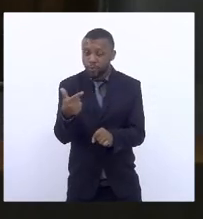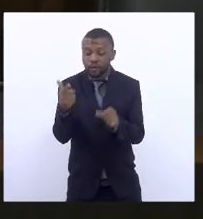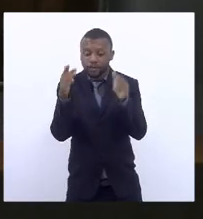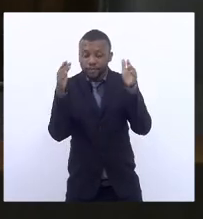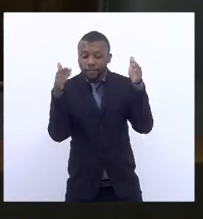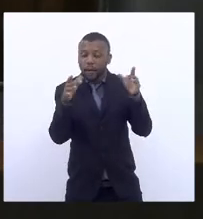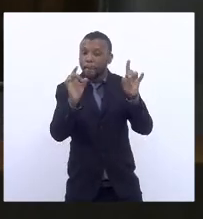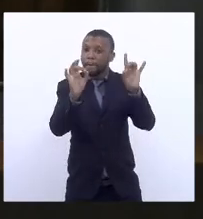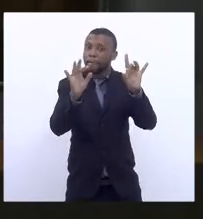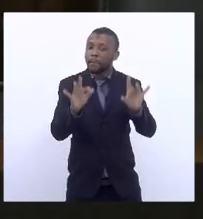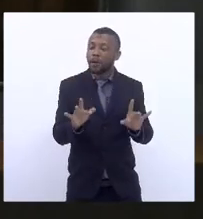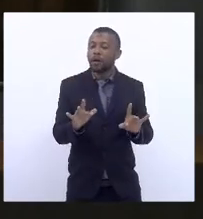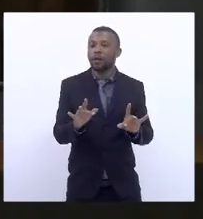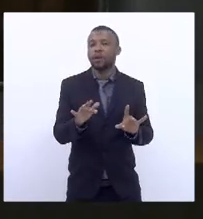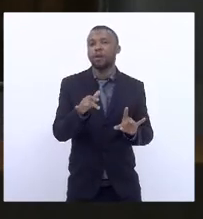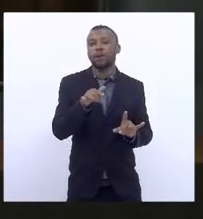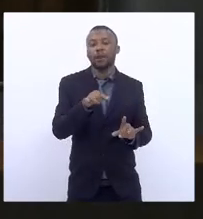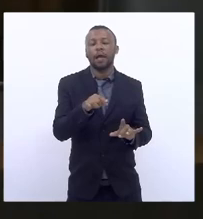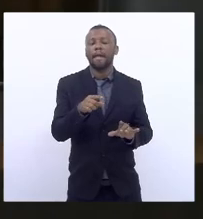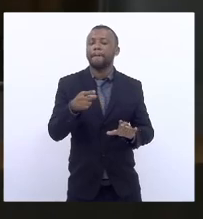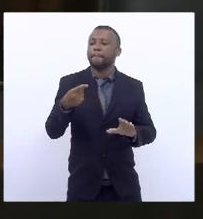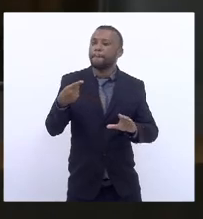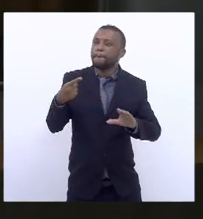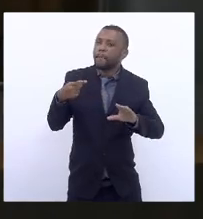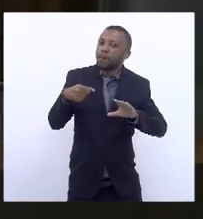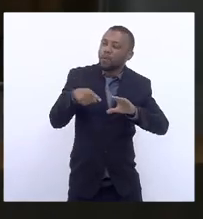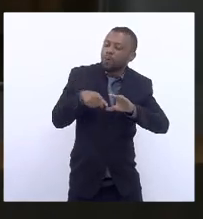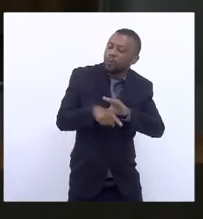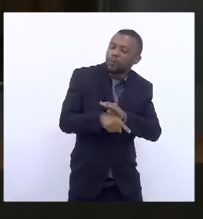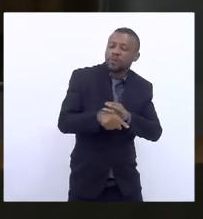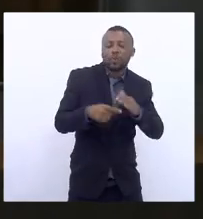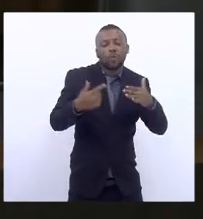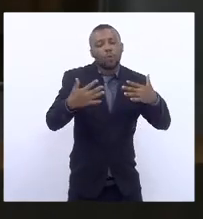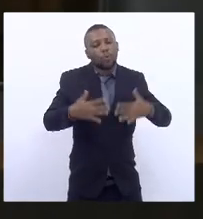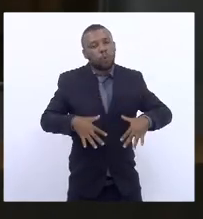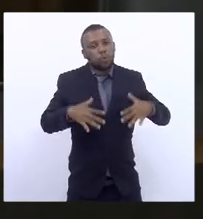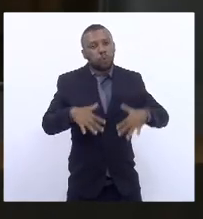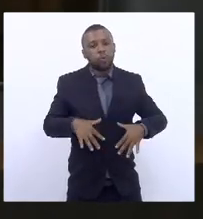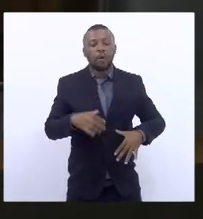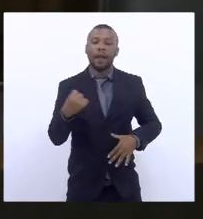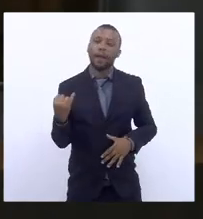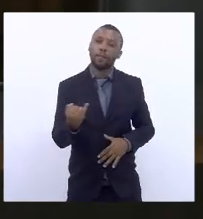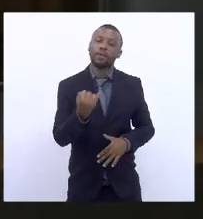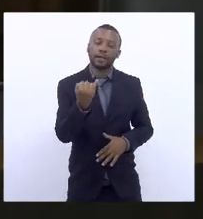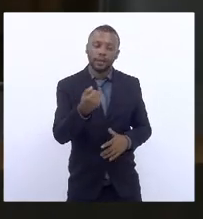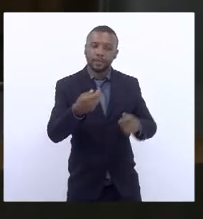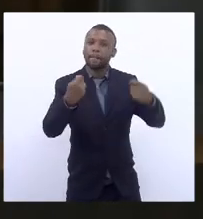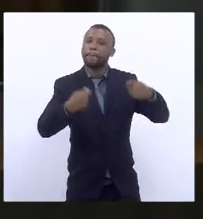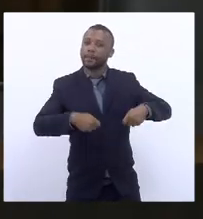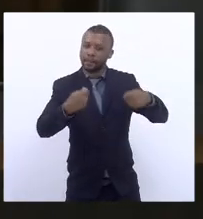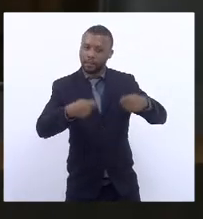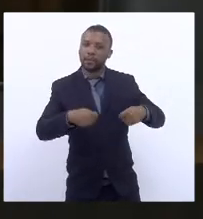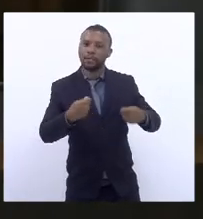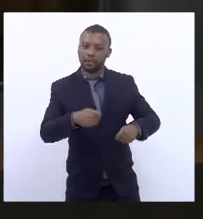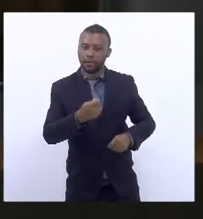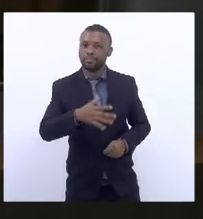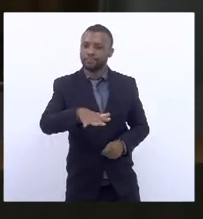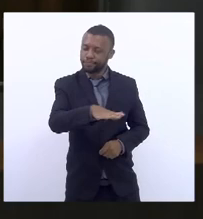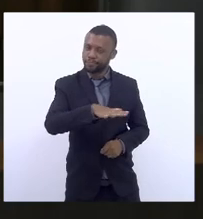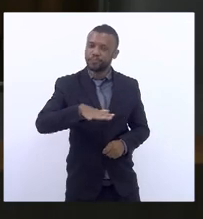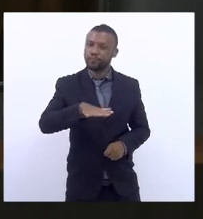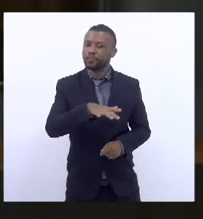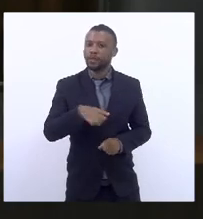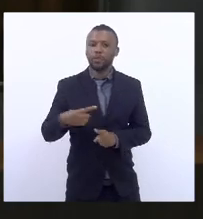ela é profundamente necessária, profundamente necessária. Porque